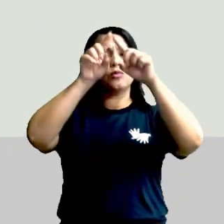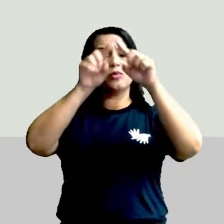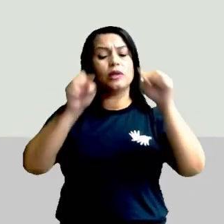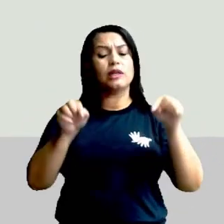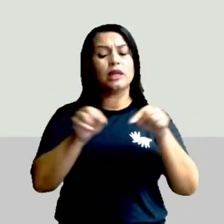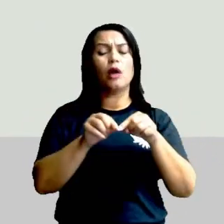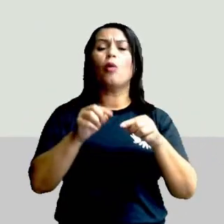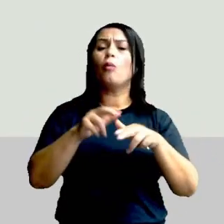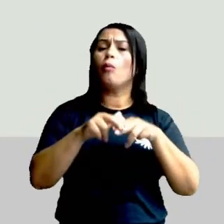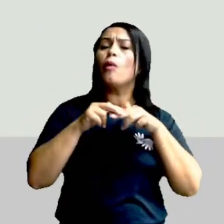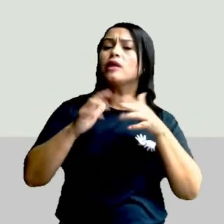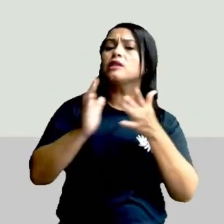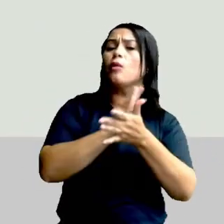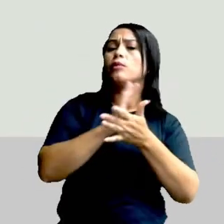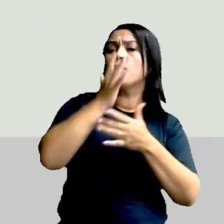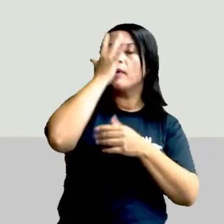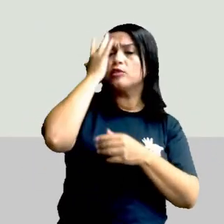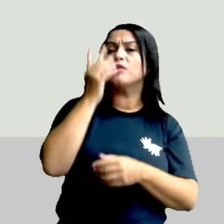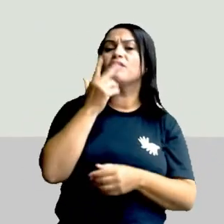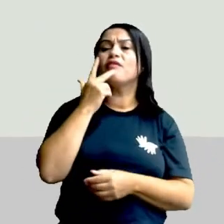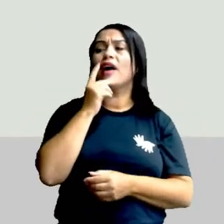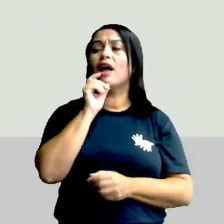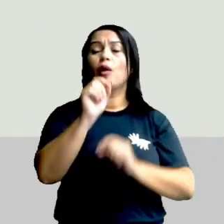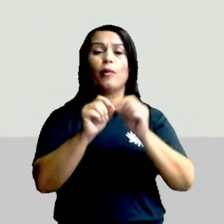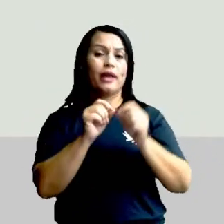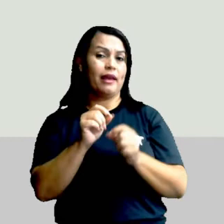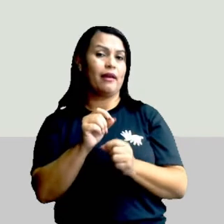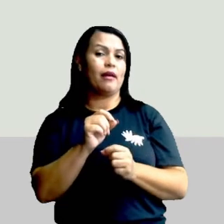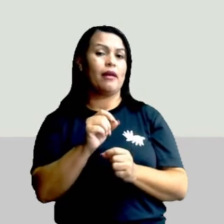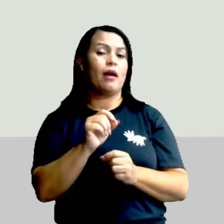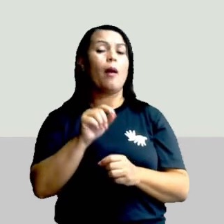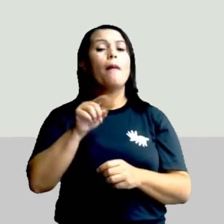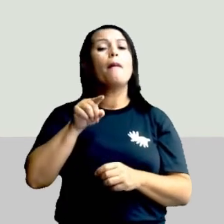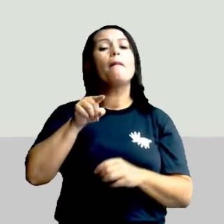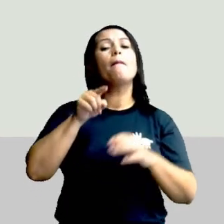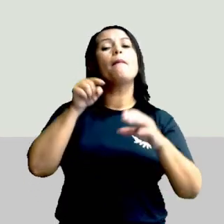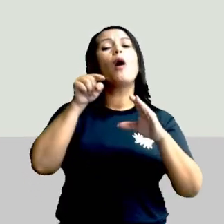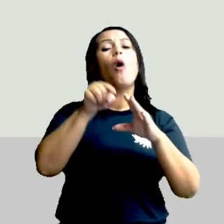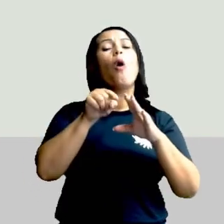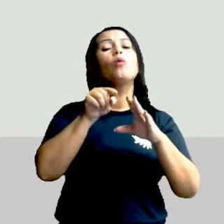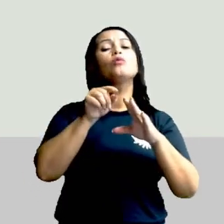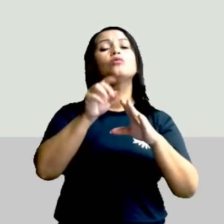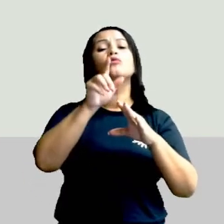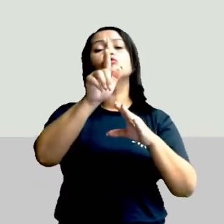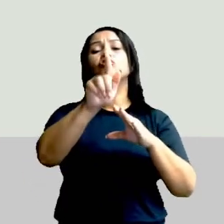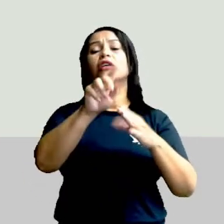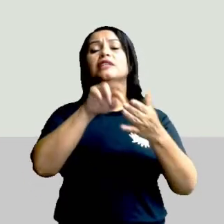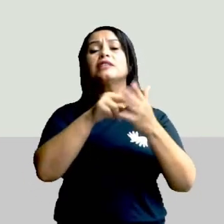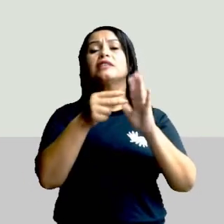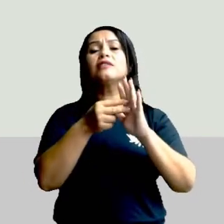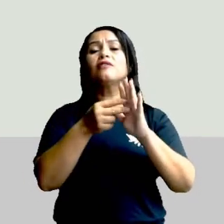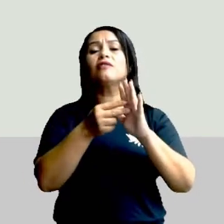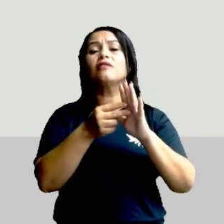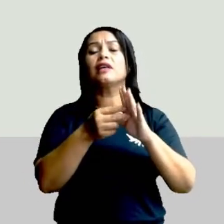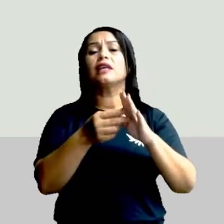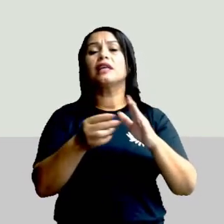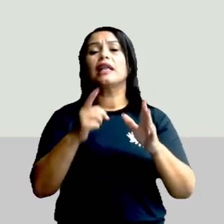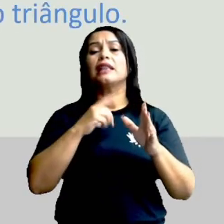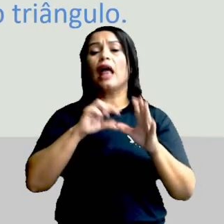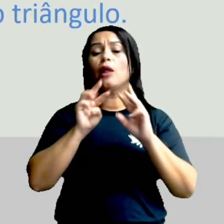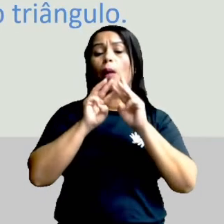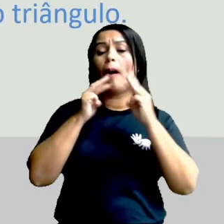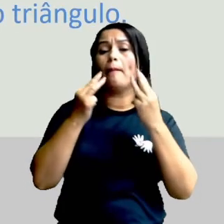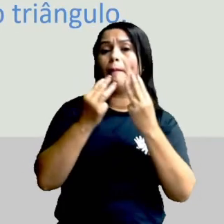por isso a maioria dos autores costuma nome ali proteger pode dizer que é o ponto de concentração da